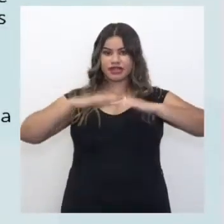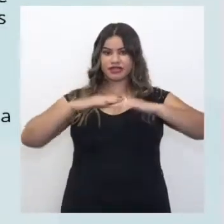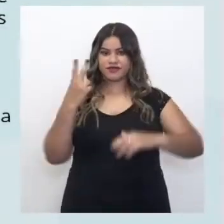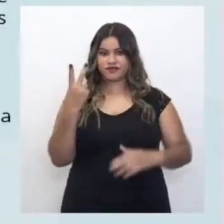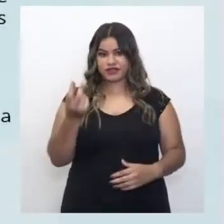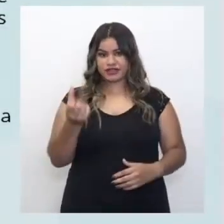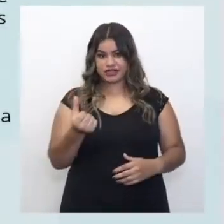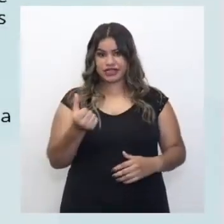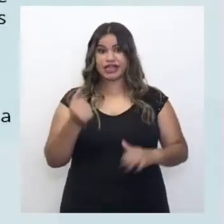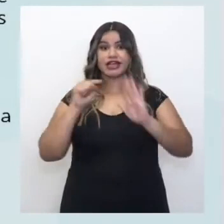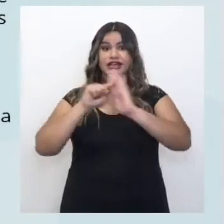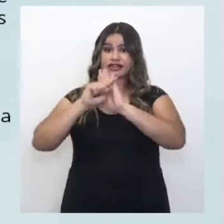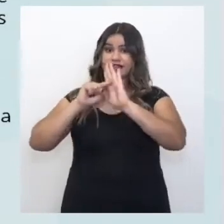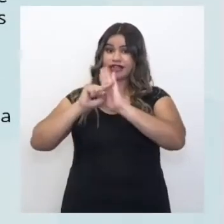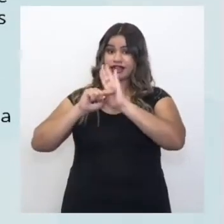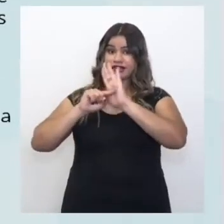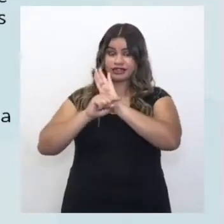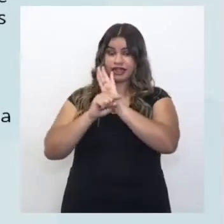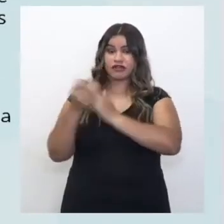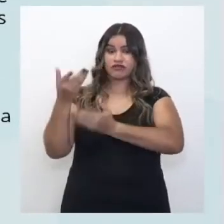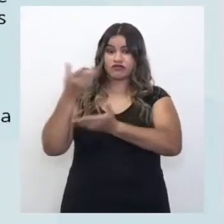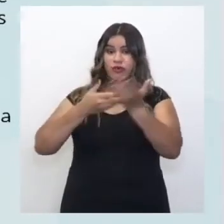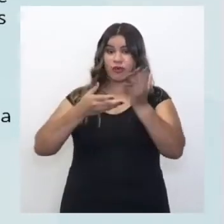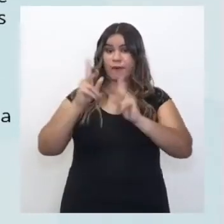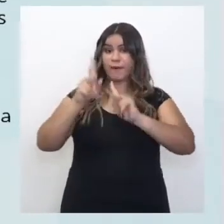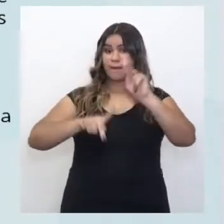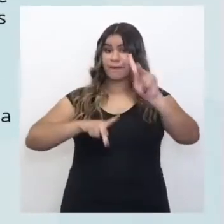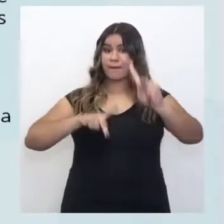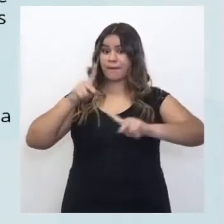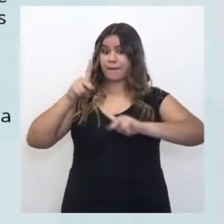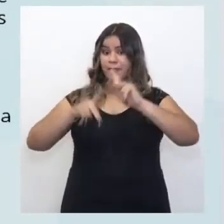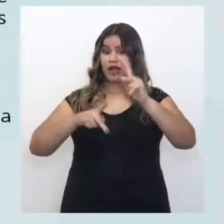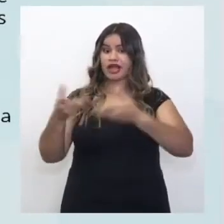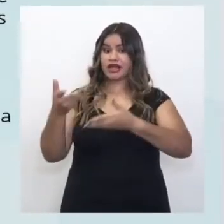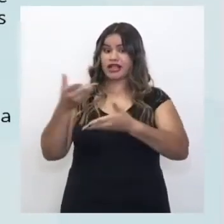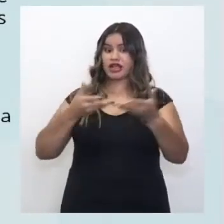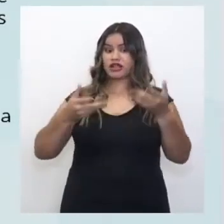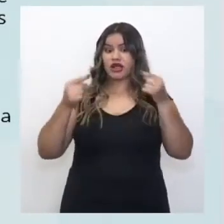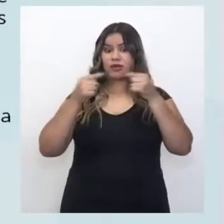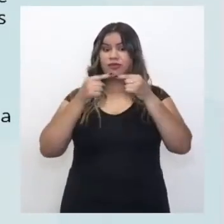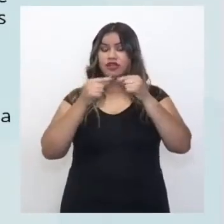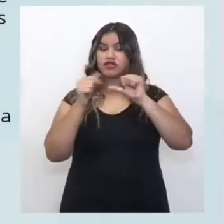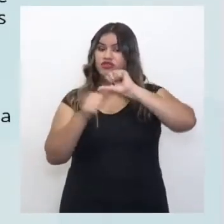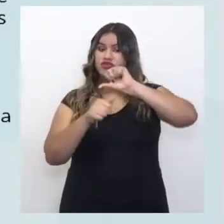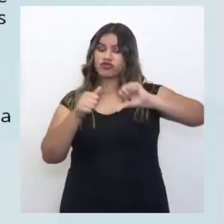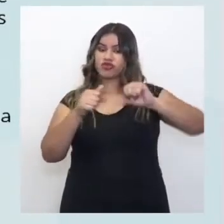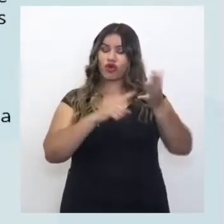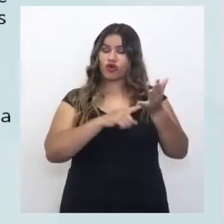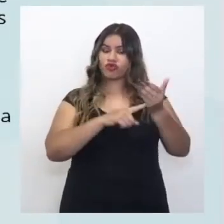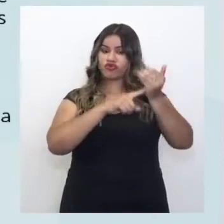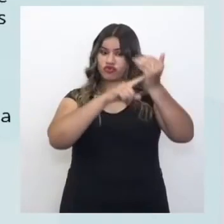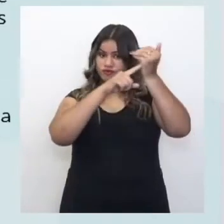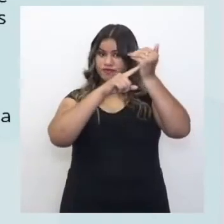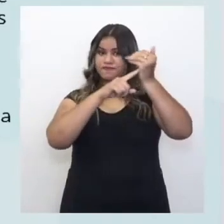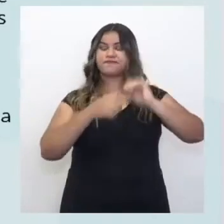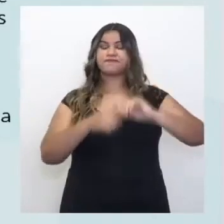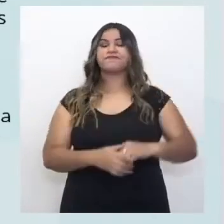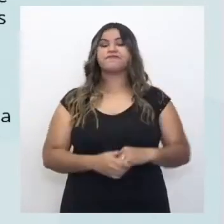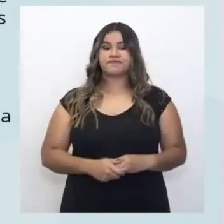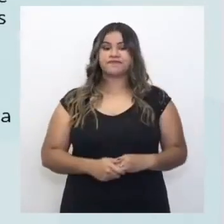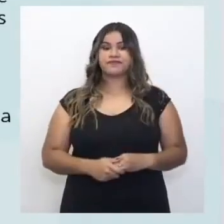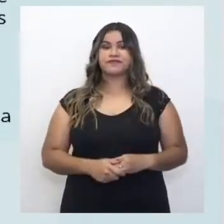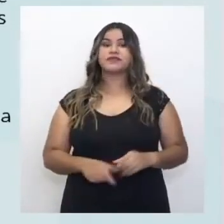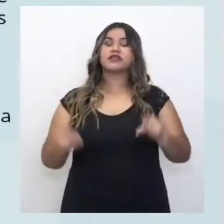analisar a dinâmica populacional e relacionar com as transformações tecnológicas,